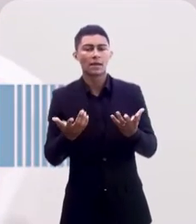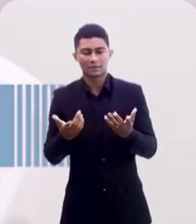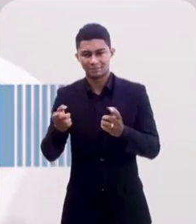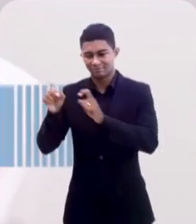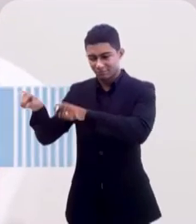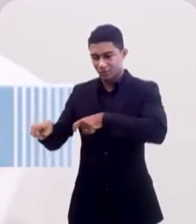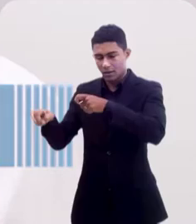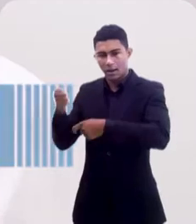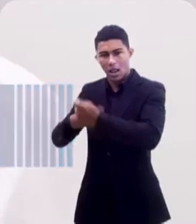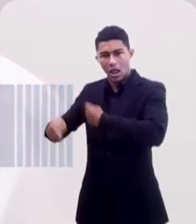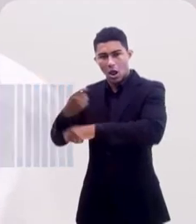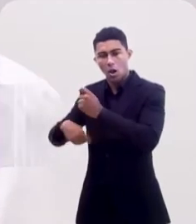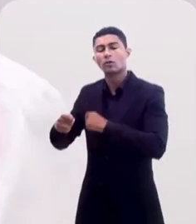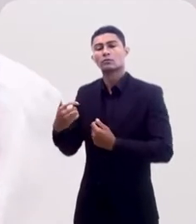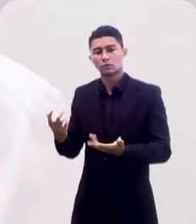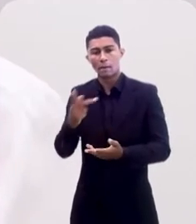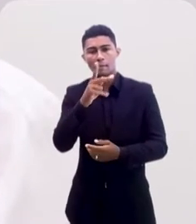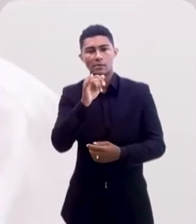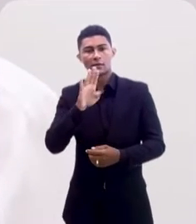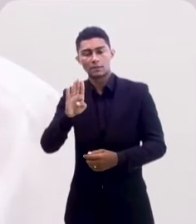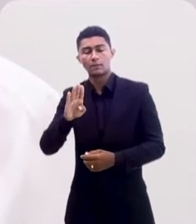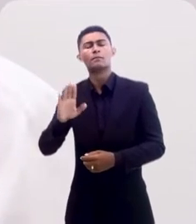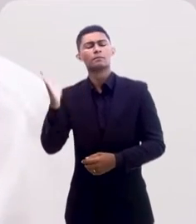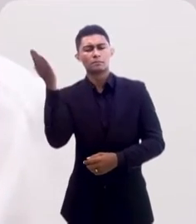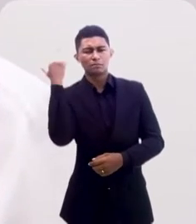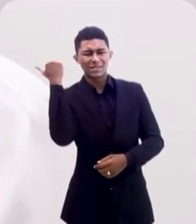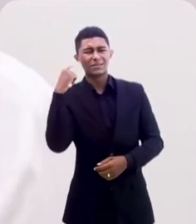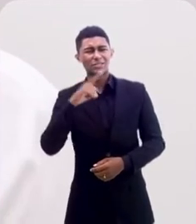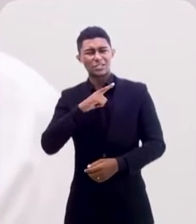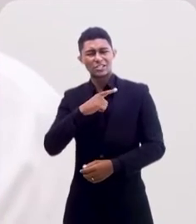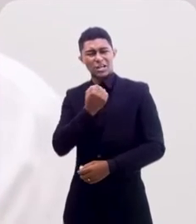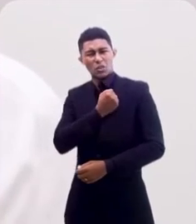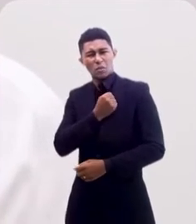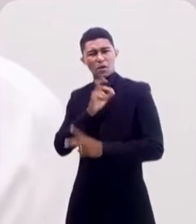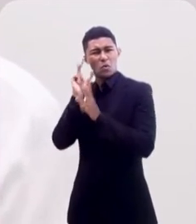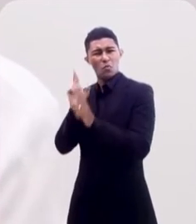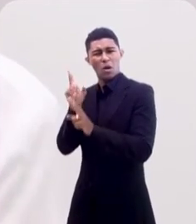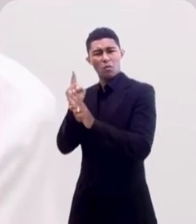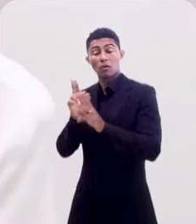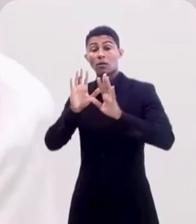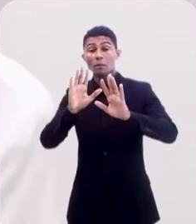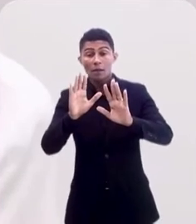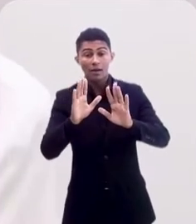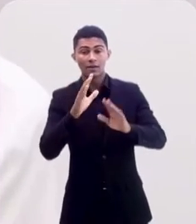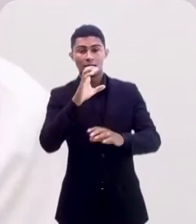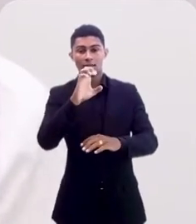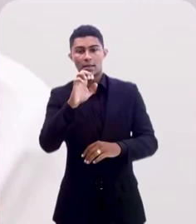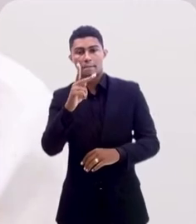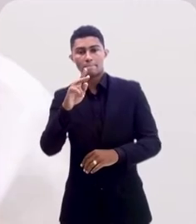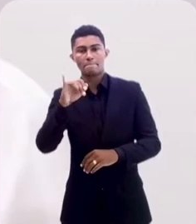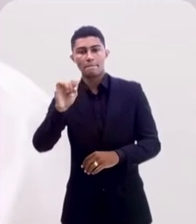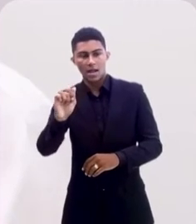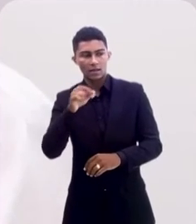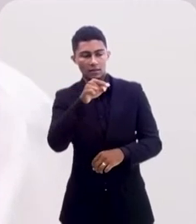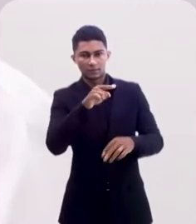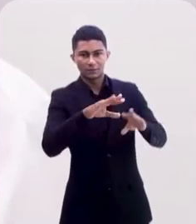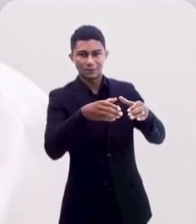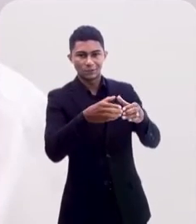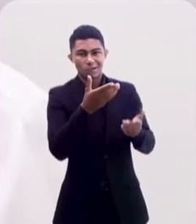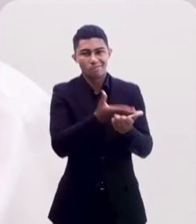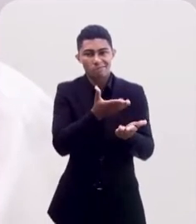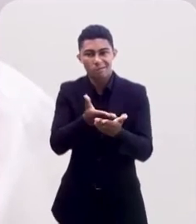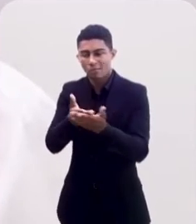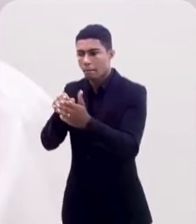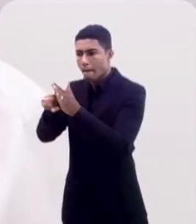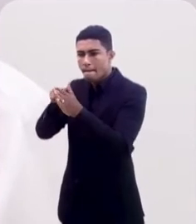PIB fluminense. Existia um número que já era historicamente repetido e essa publicação, esse trabalho do CEPEA, que analisa aí o PIB